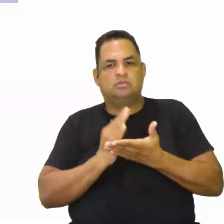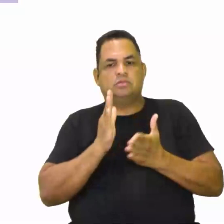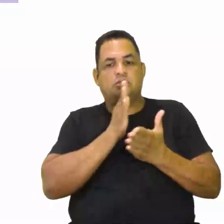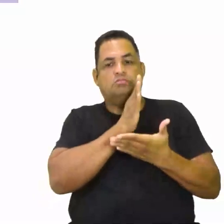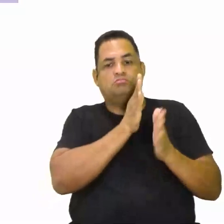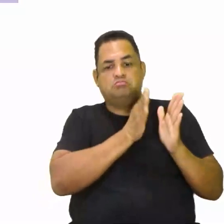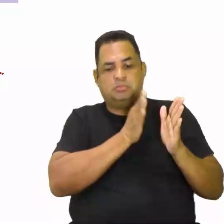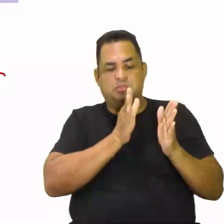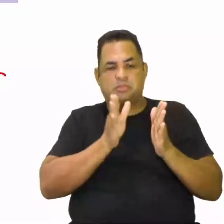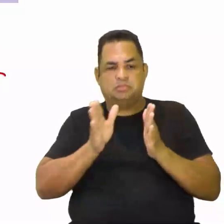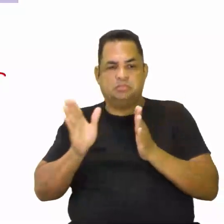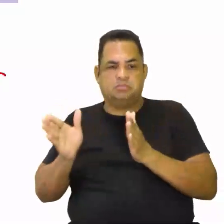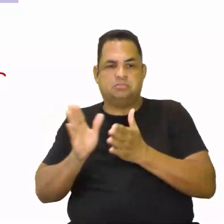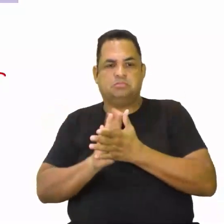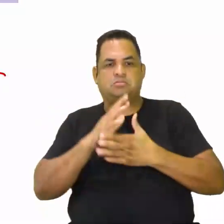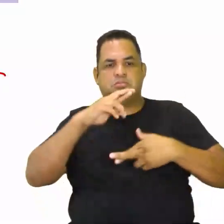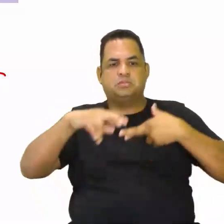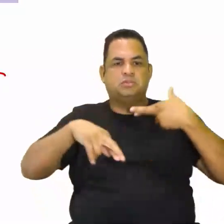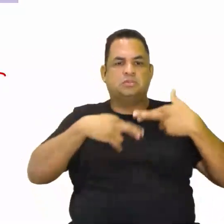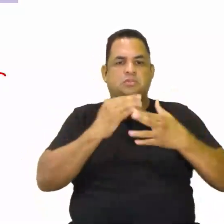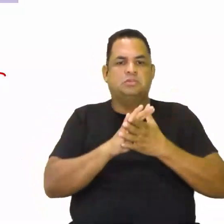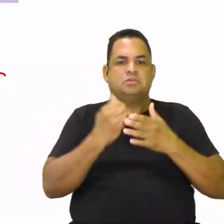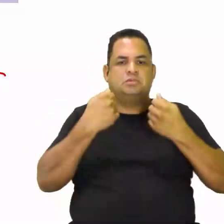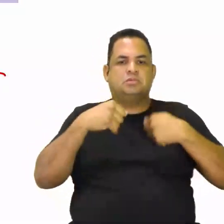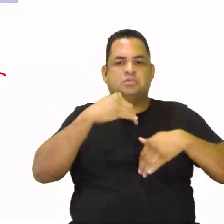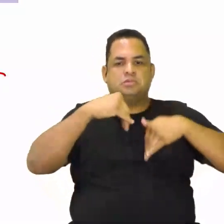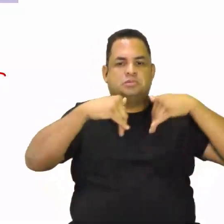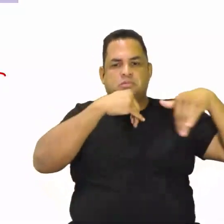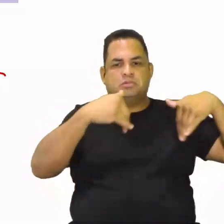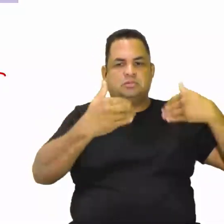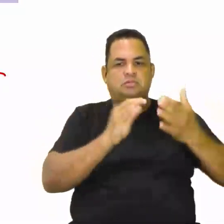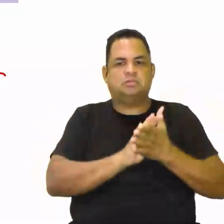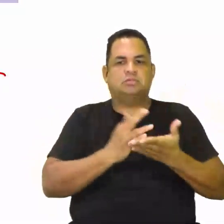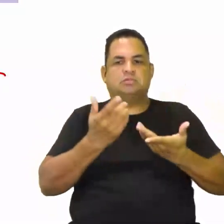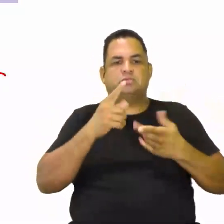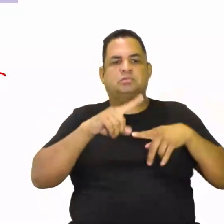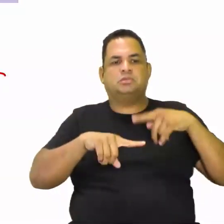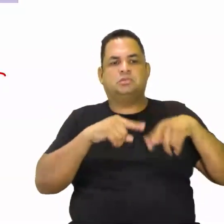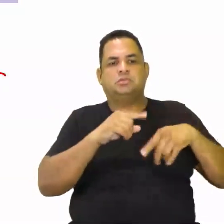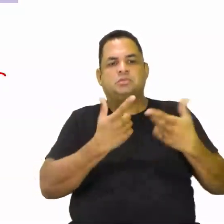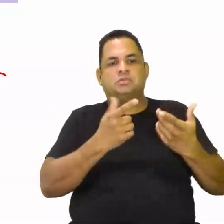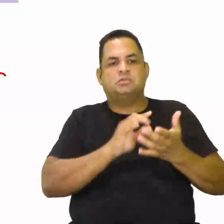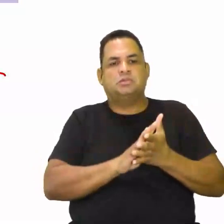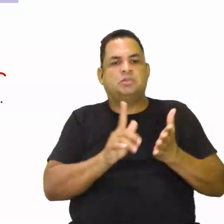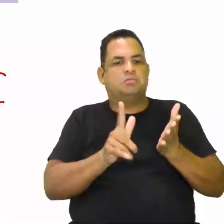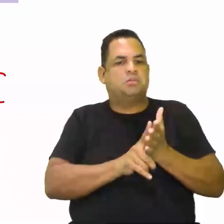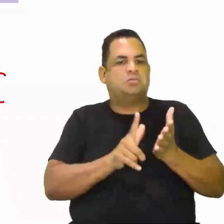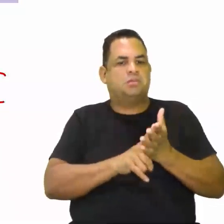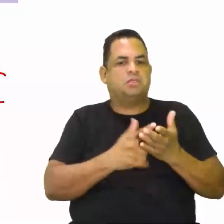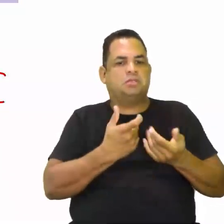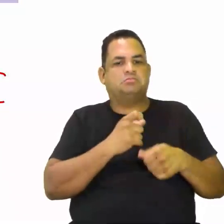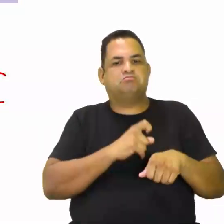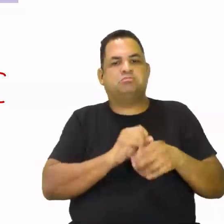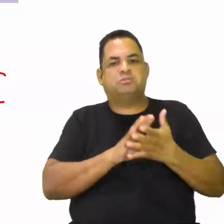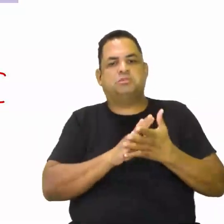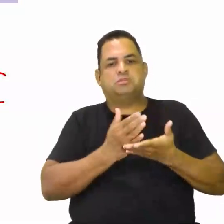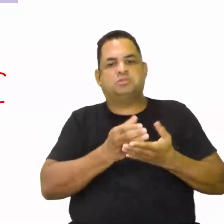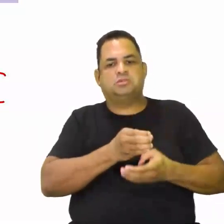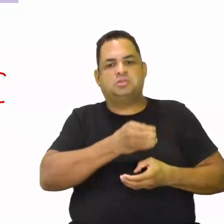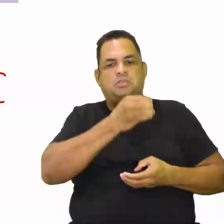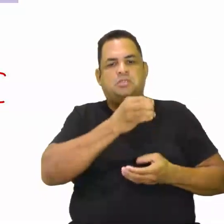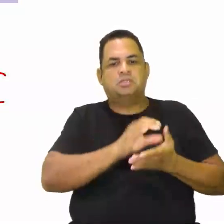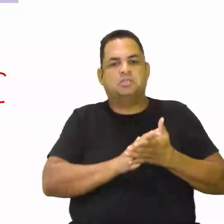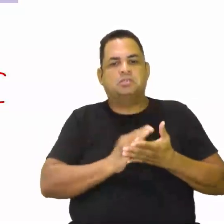pois permite a separação de materiais recicláveis, como papel, vidro, lata, plásticos, que estão no